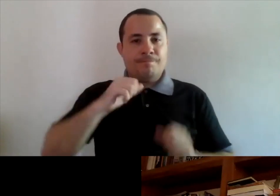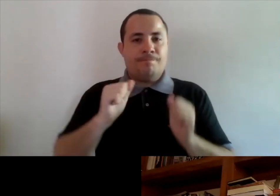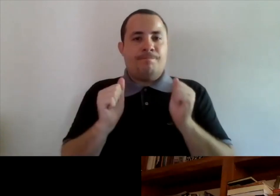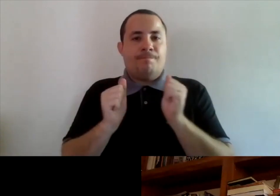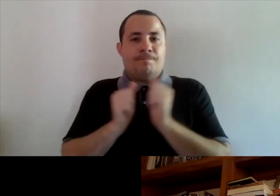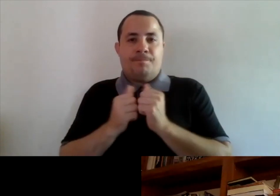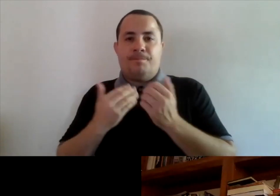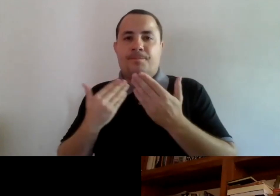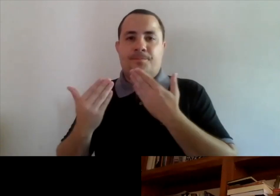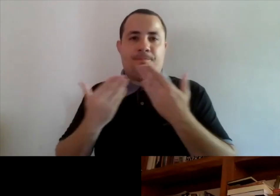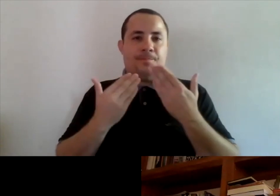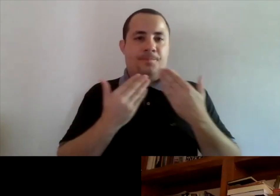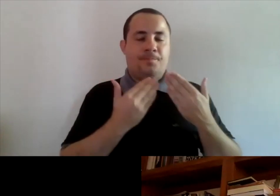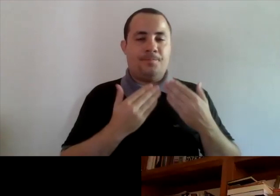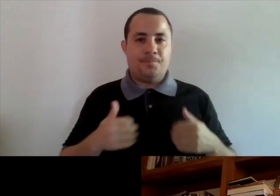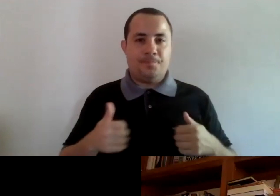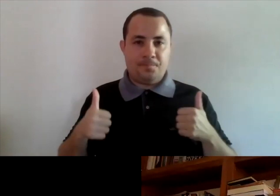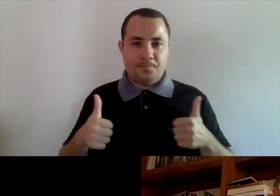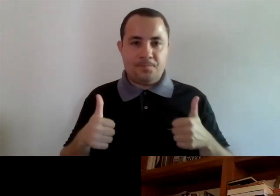aqui.